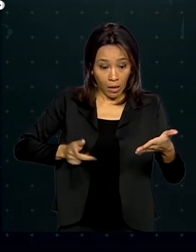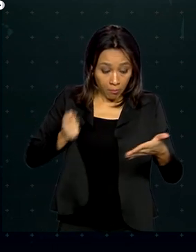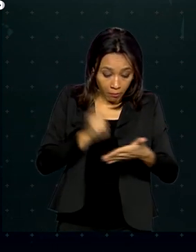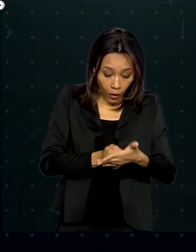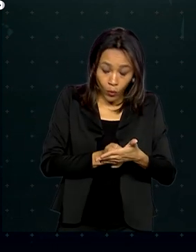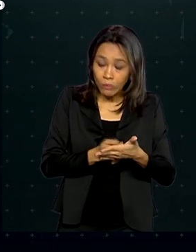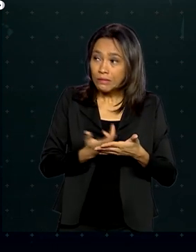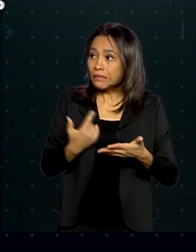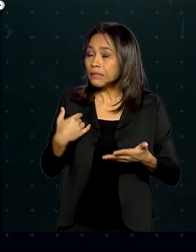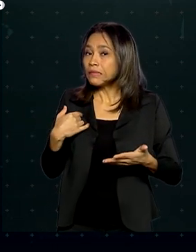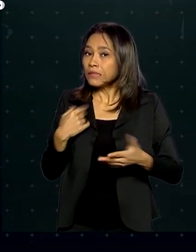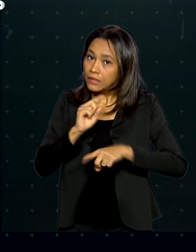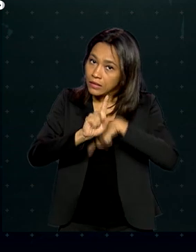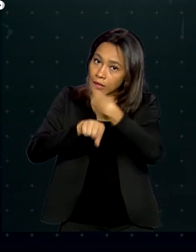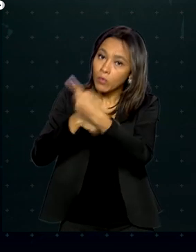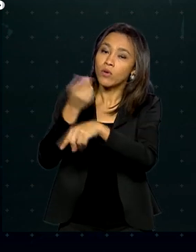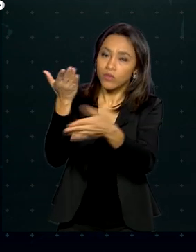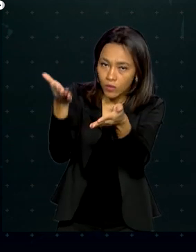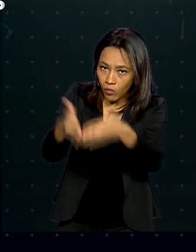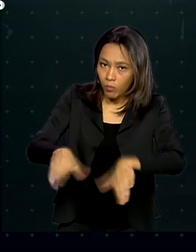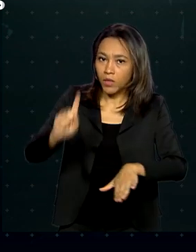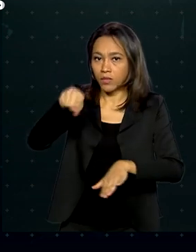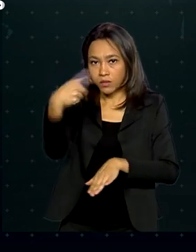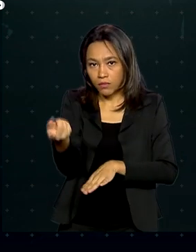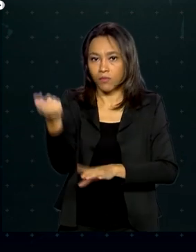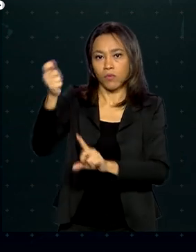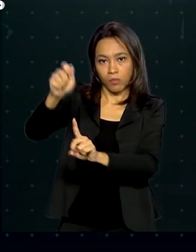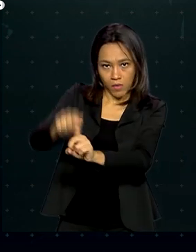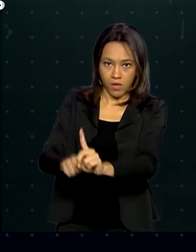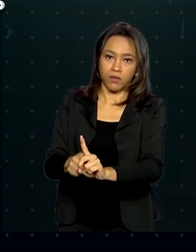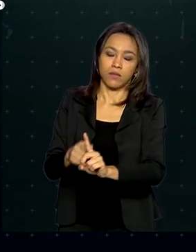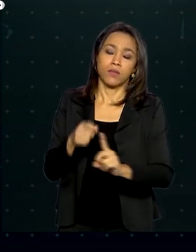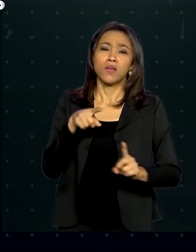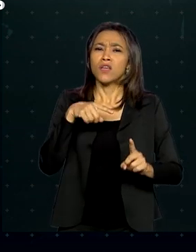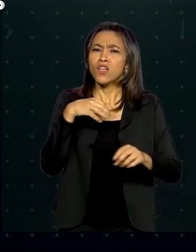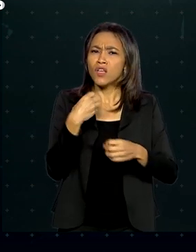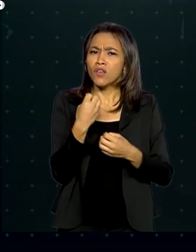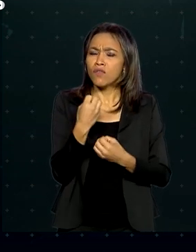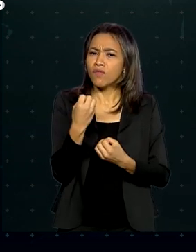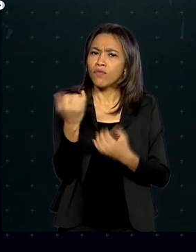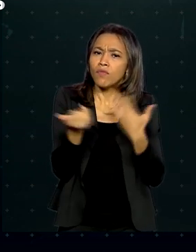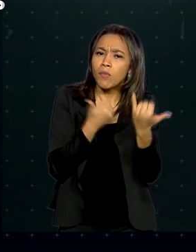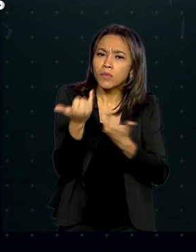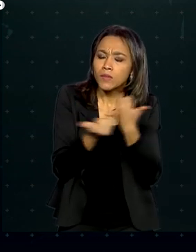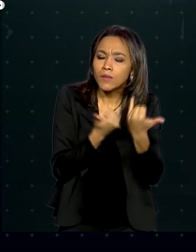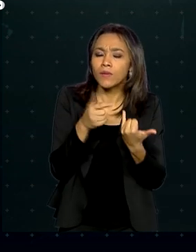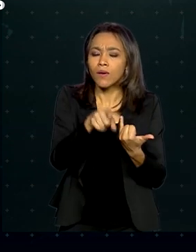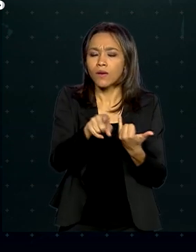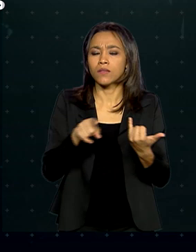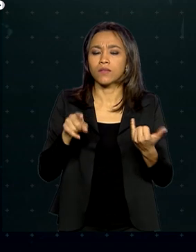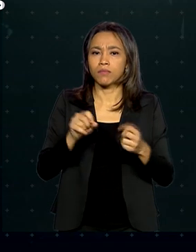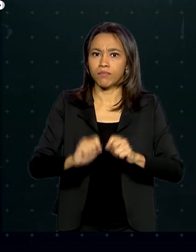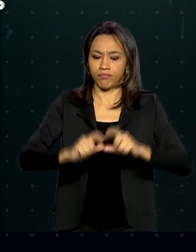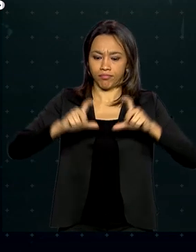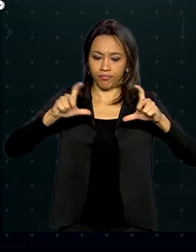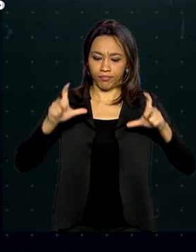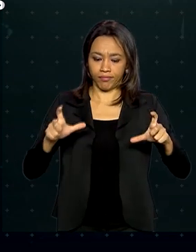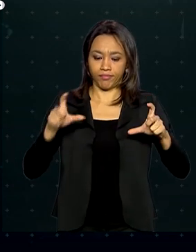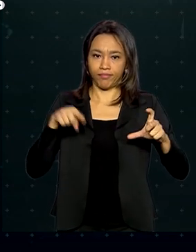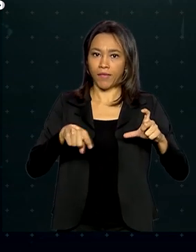deverá ser realizado na próxima conta. As informações deverão ser colocadas em destaque pela